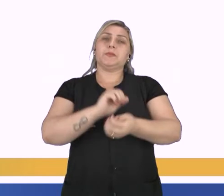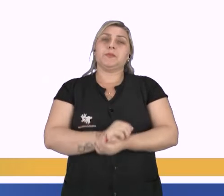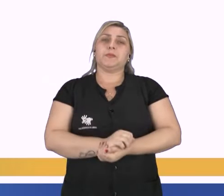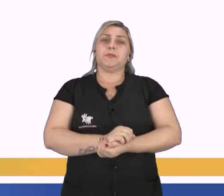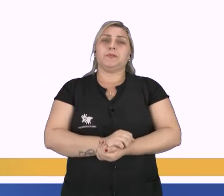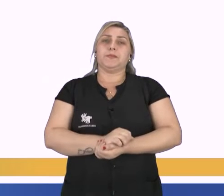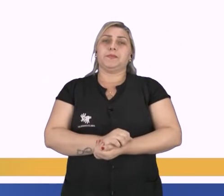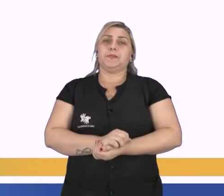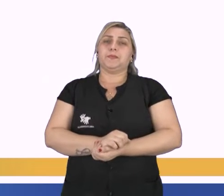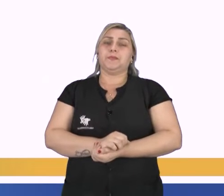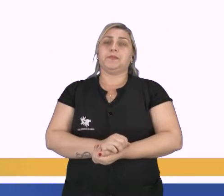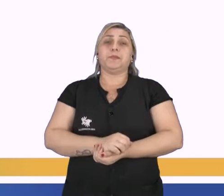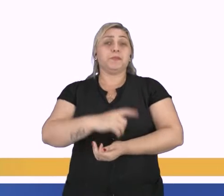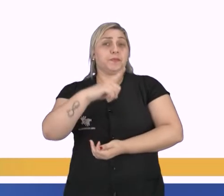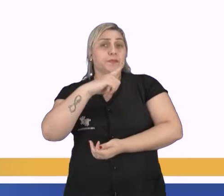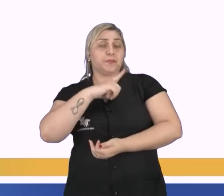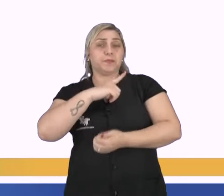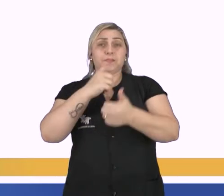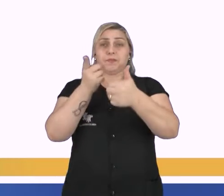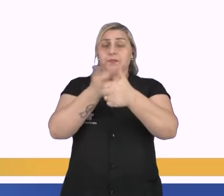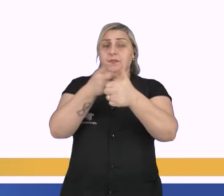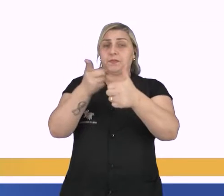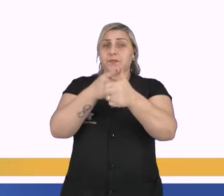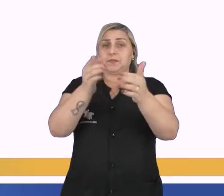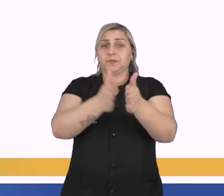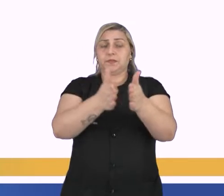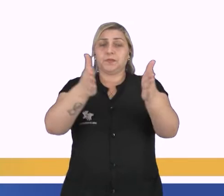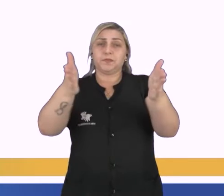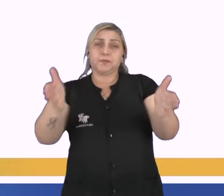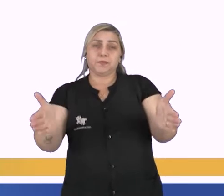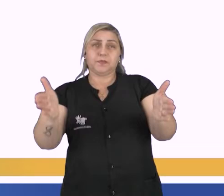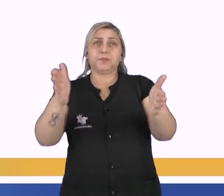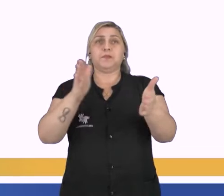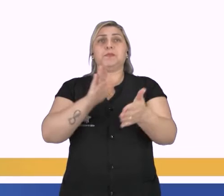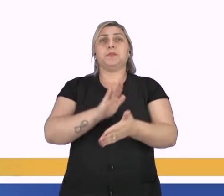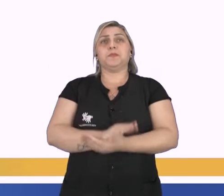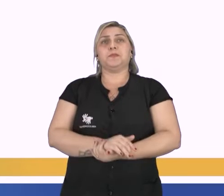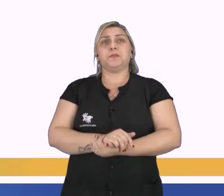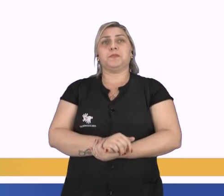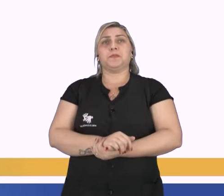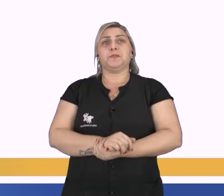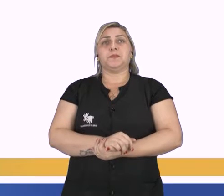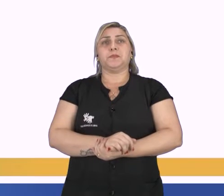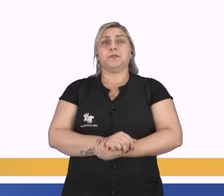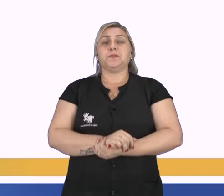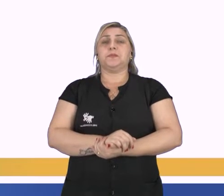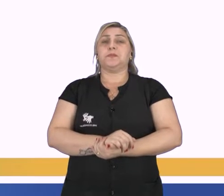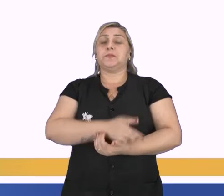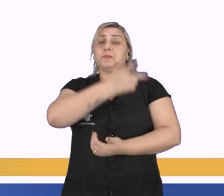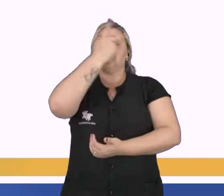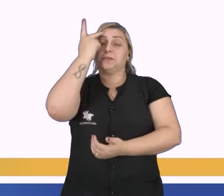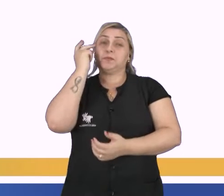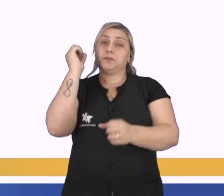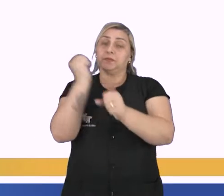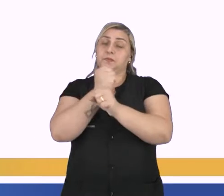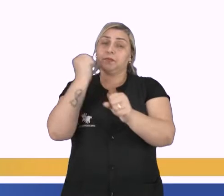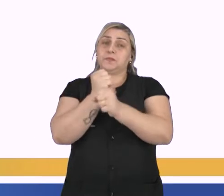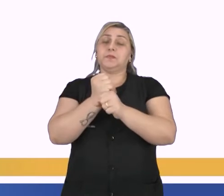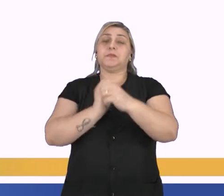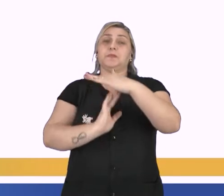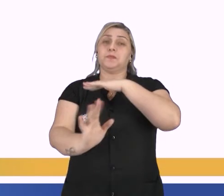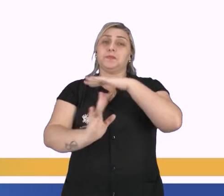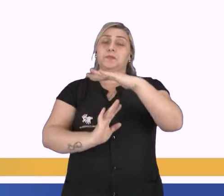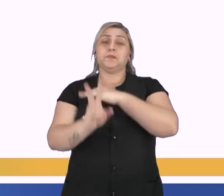compostos. Nós temos aqui o primeiro período, embora o Brás fosse um bairro de operários imigrantes, eram visíveis